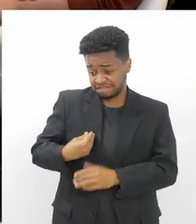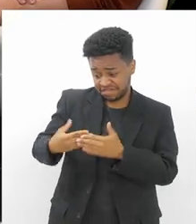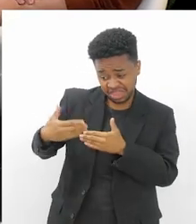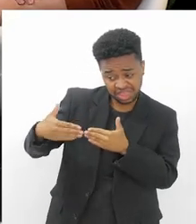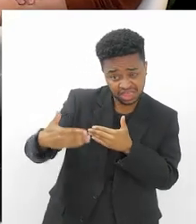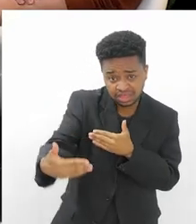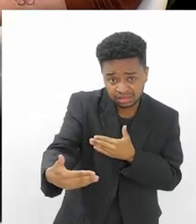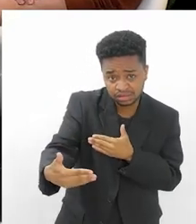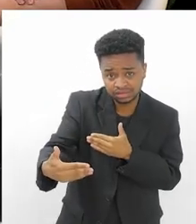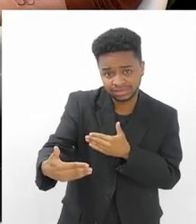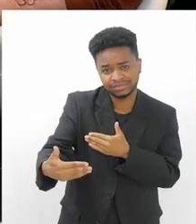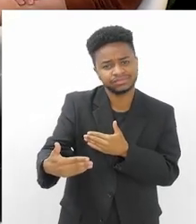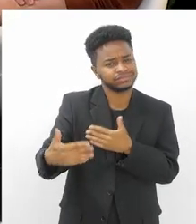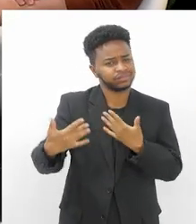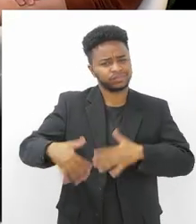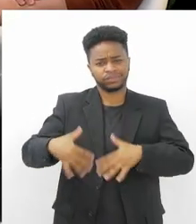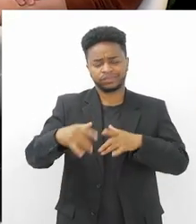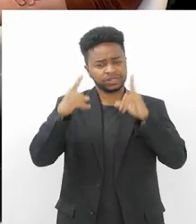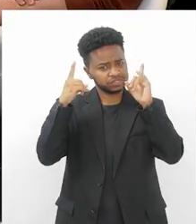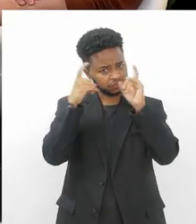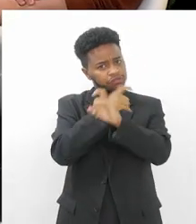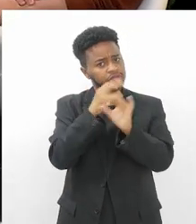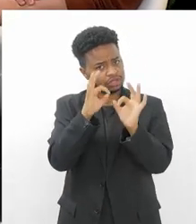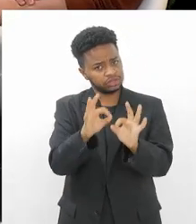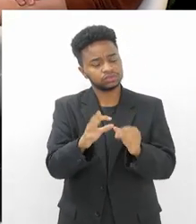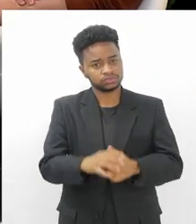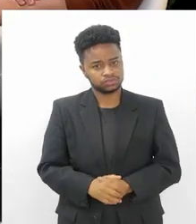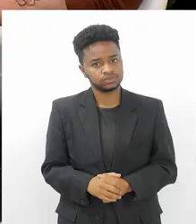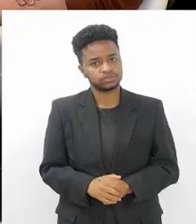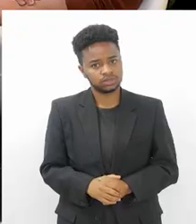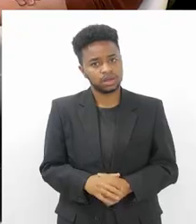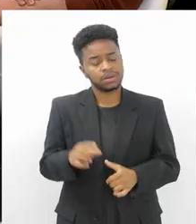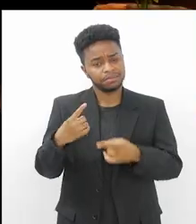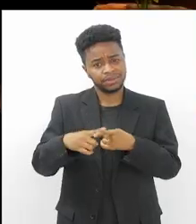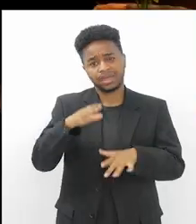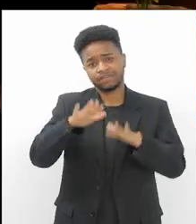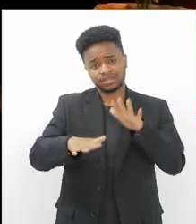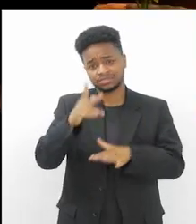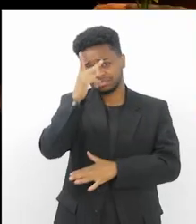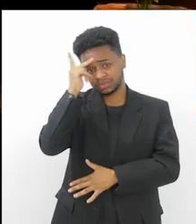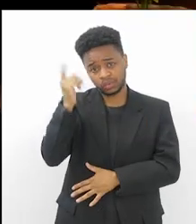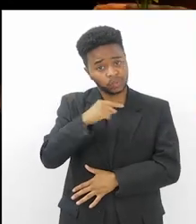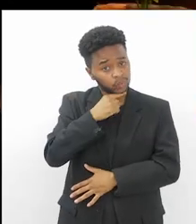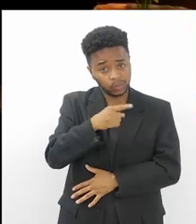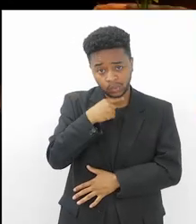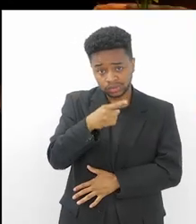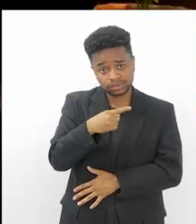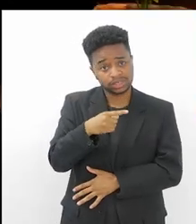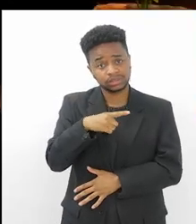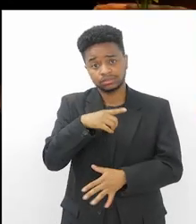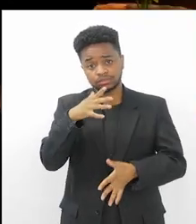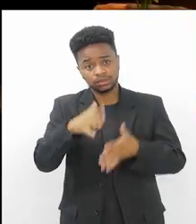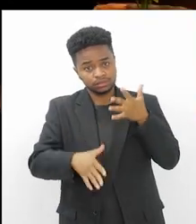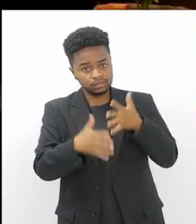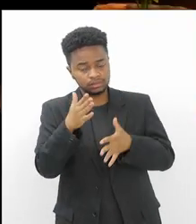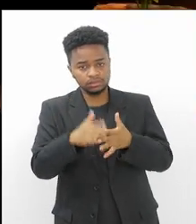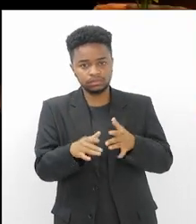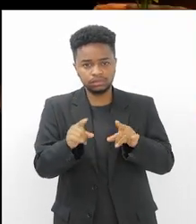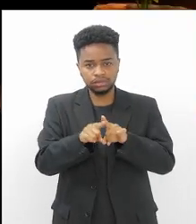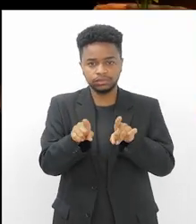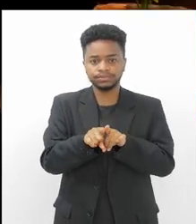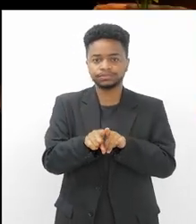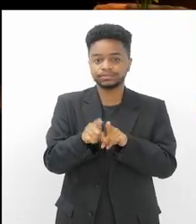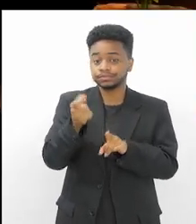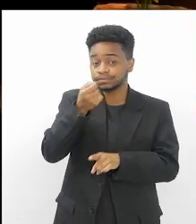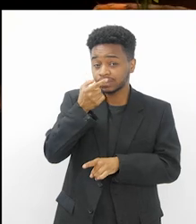2 semanas, 3 semanas e para o resto da vida é muito difícil. A pessoa tem recaída, a pessoa